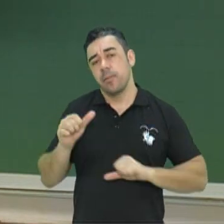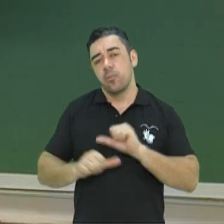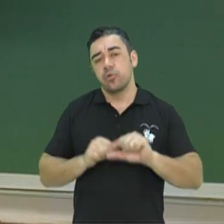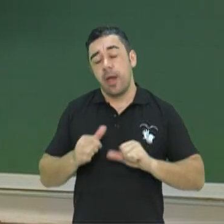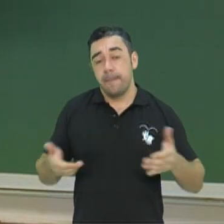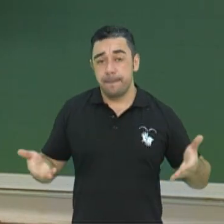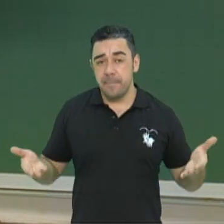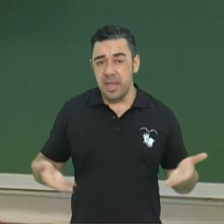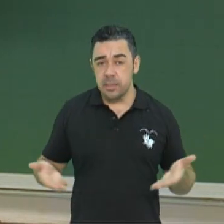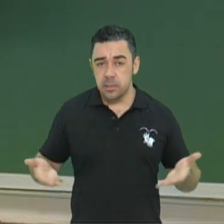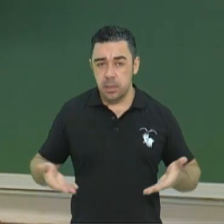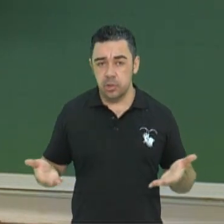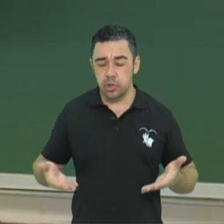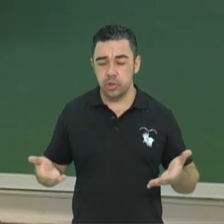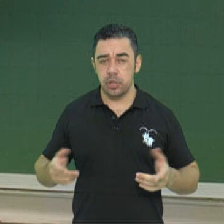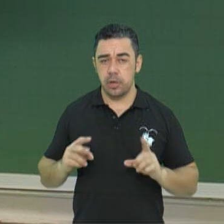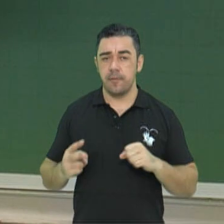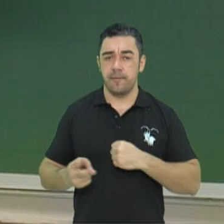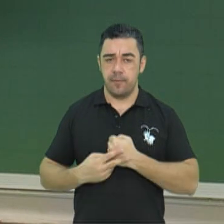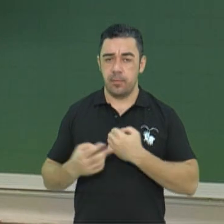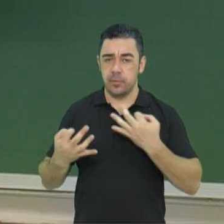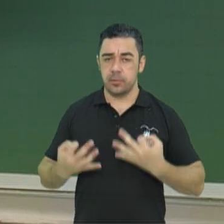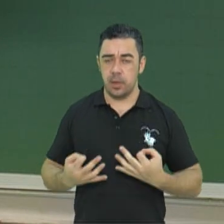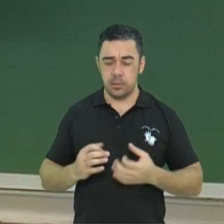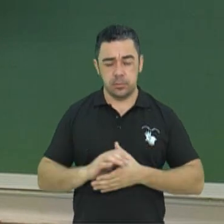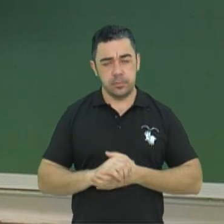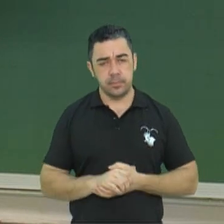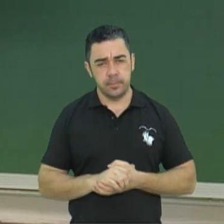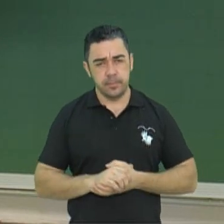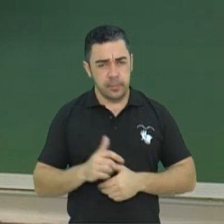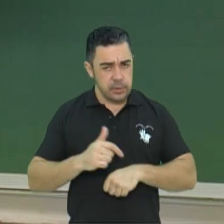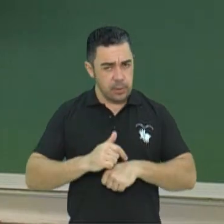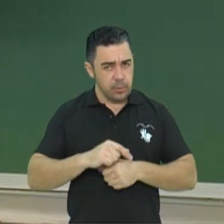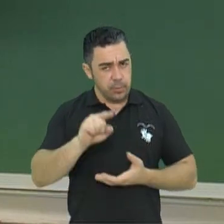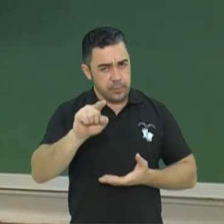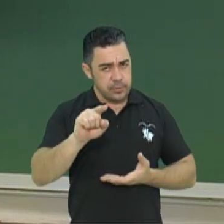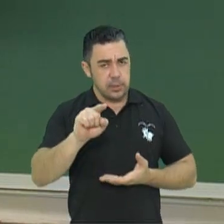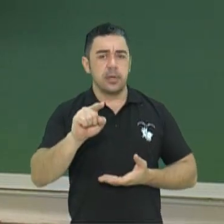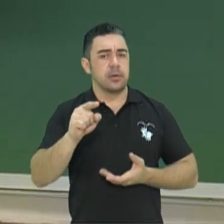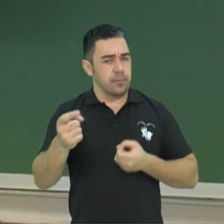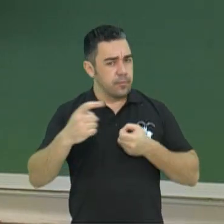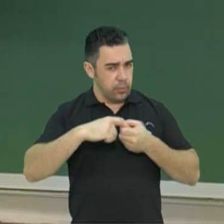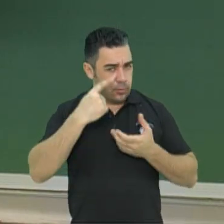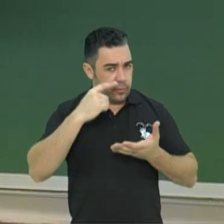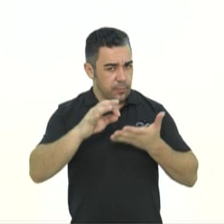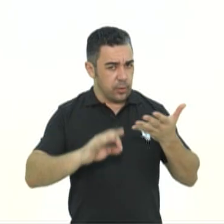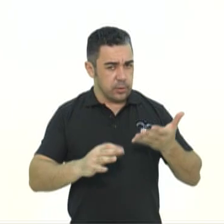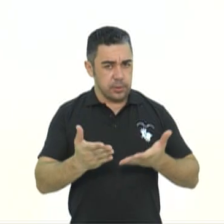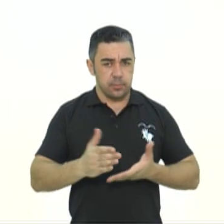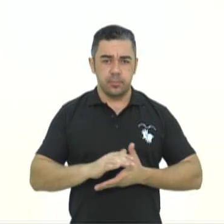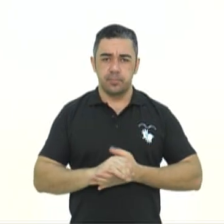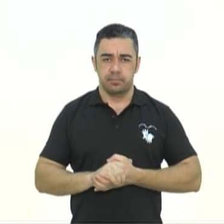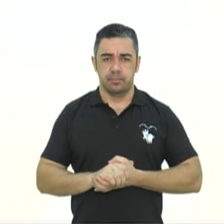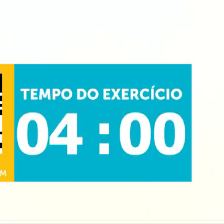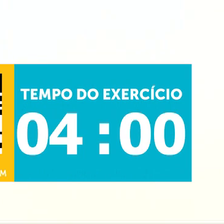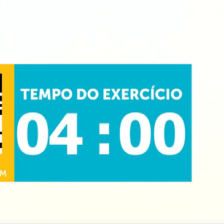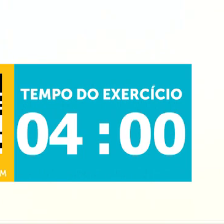tempo verbal com o verbo no presente, ok? Vou dar um tempinho para você e já voltamos.